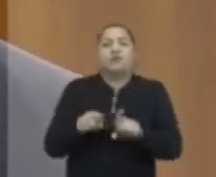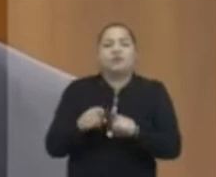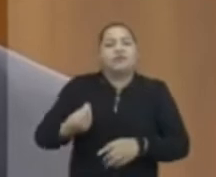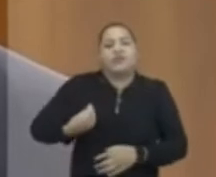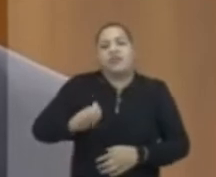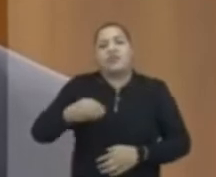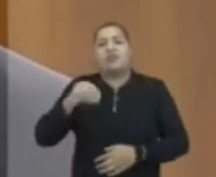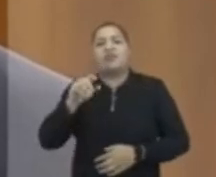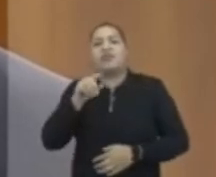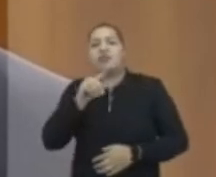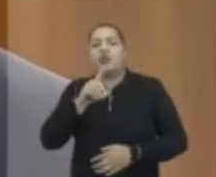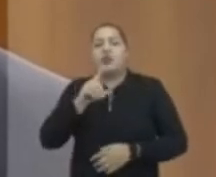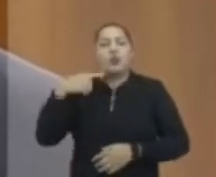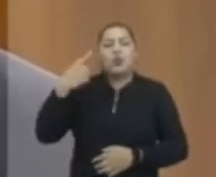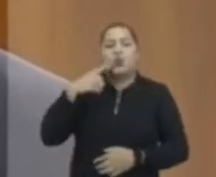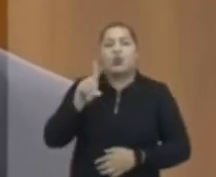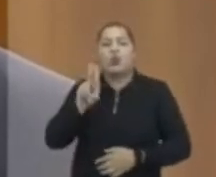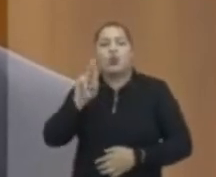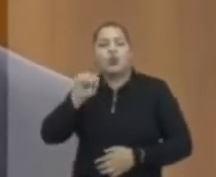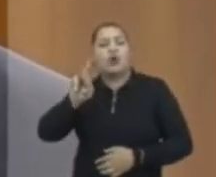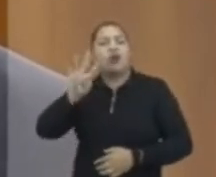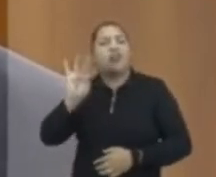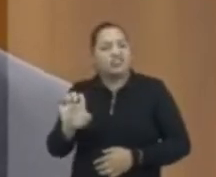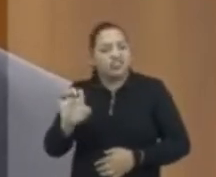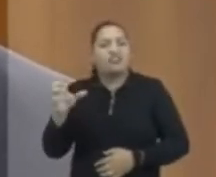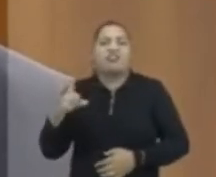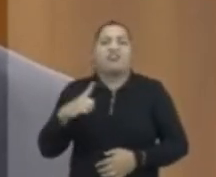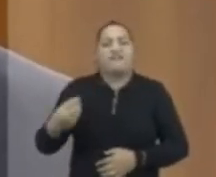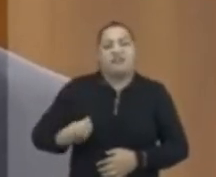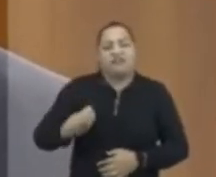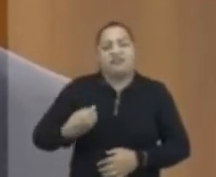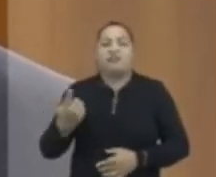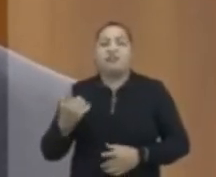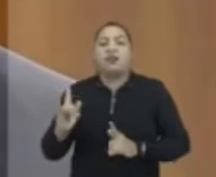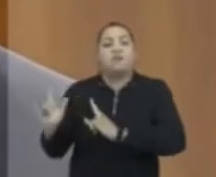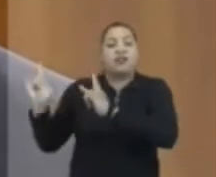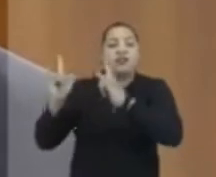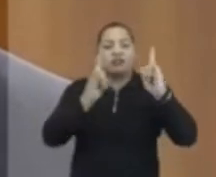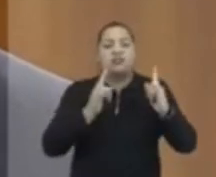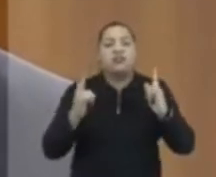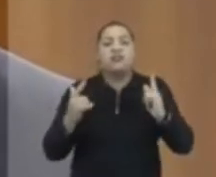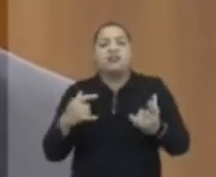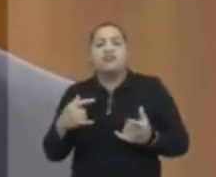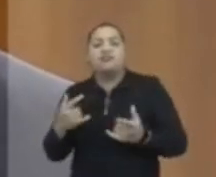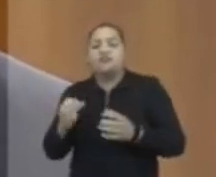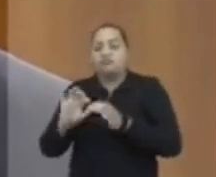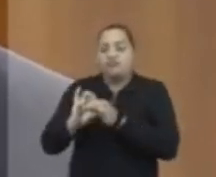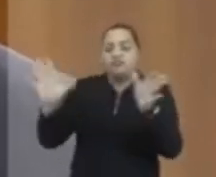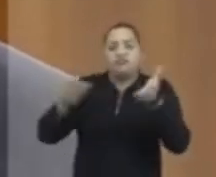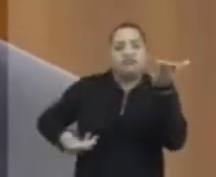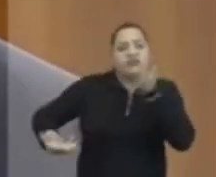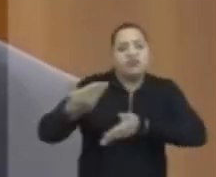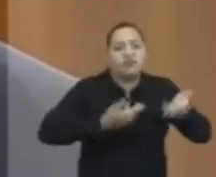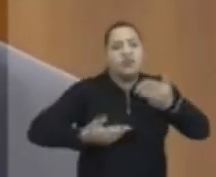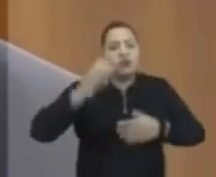mesa, no compartilhamento dos nossos prédios, para compartilhar um sonho maior, o sonho de uma